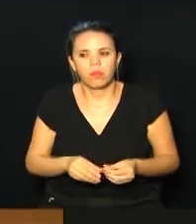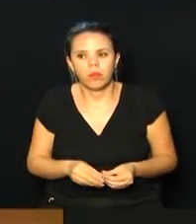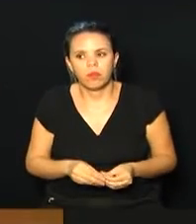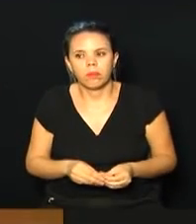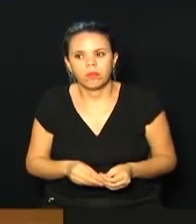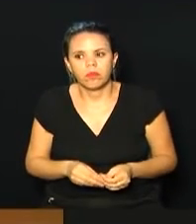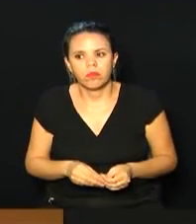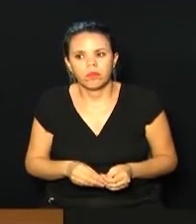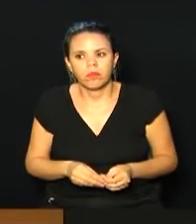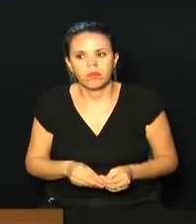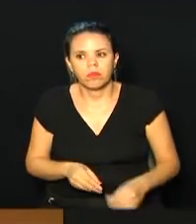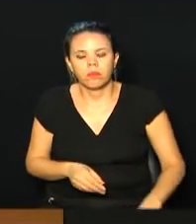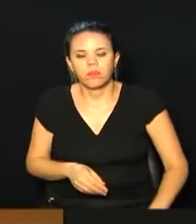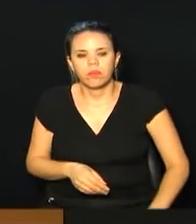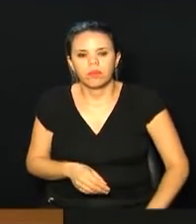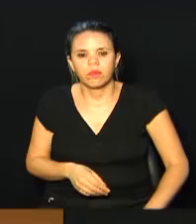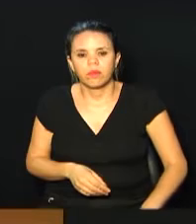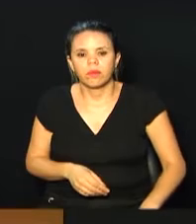né?